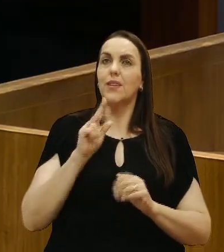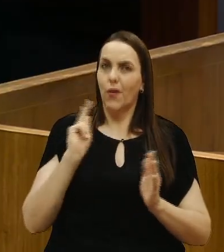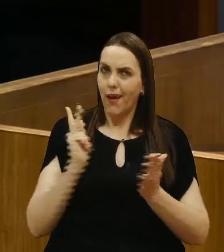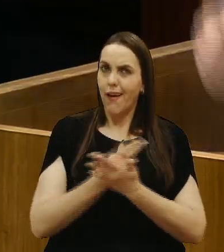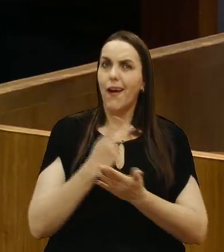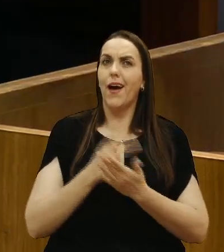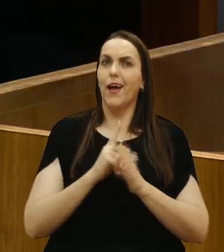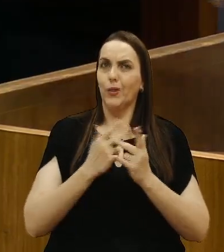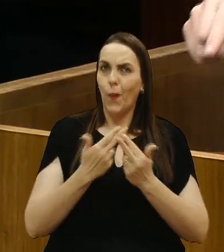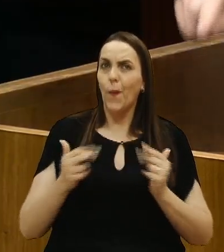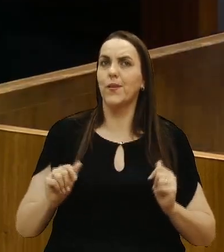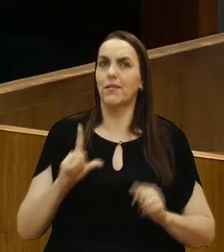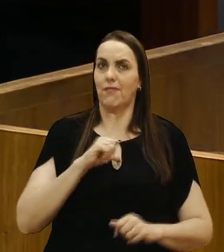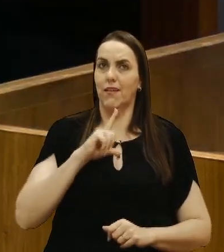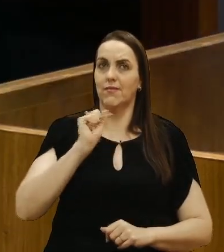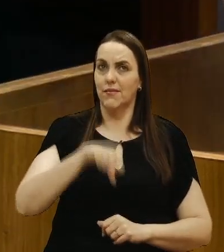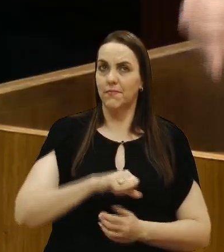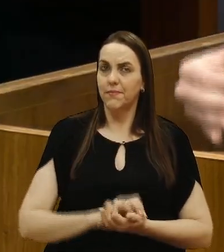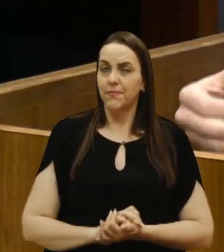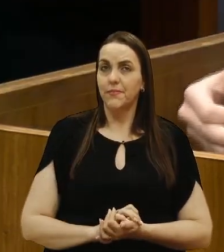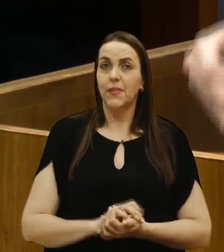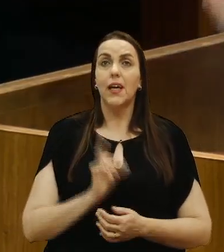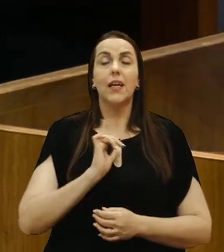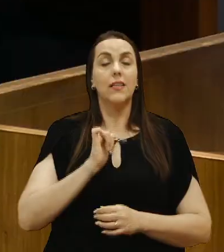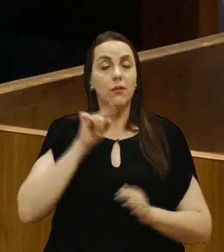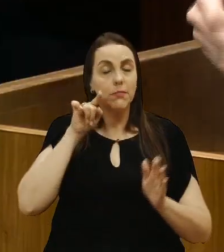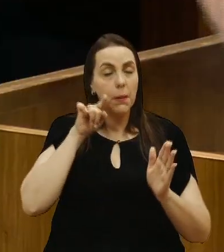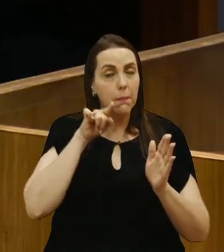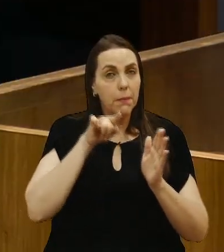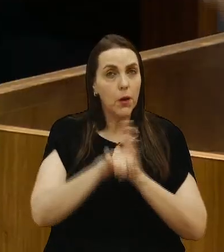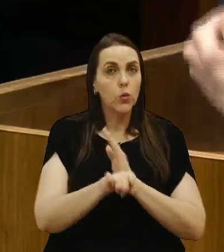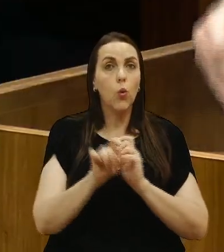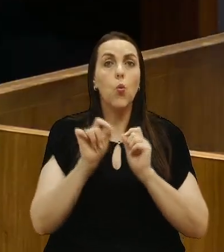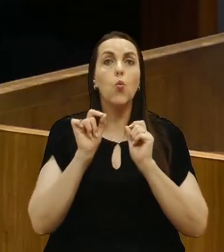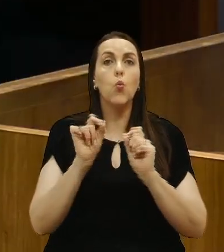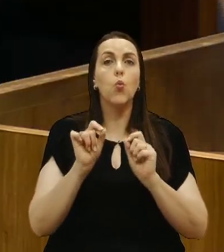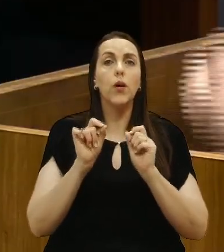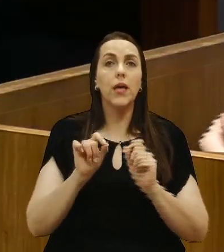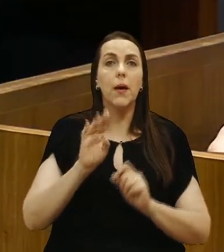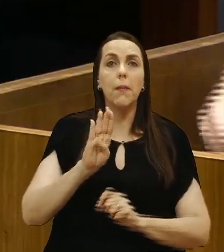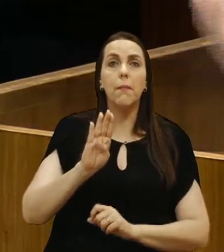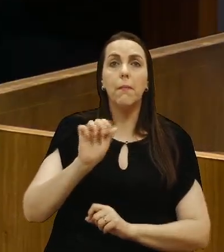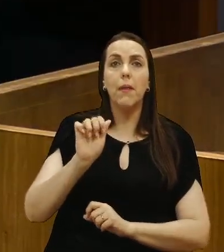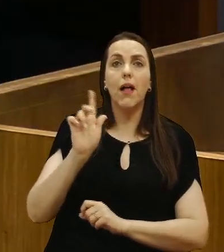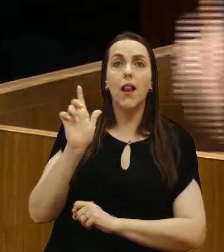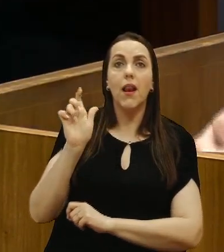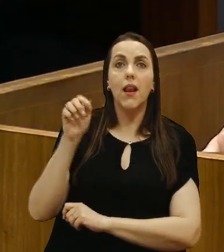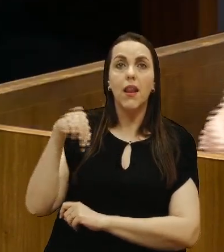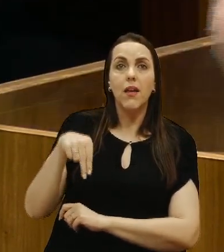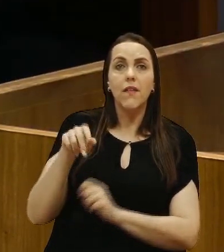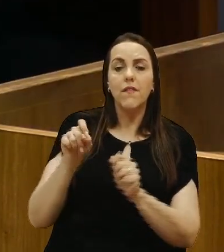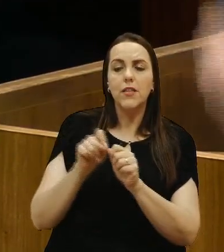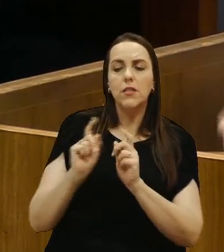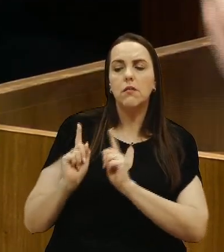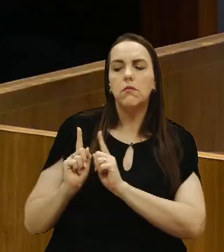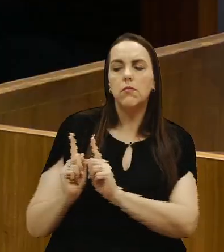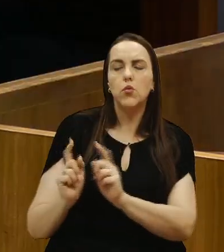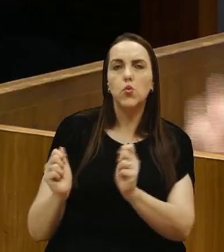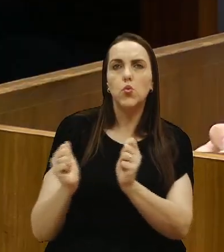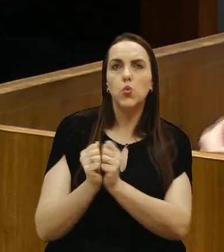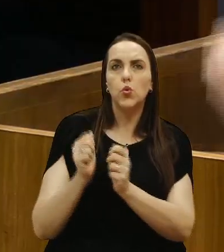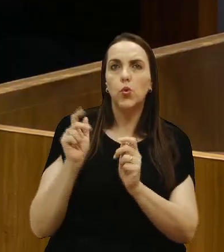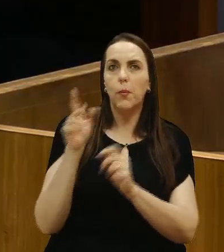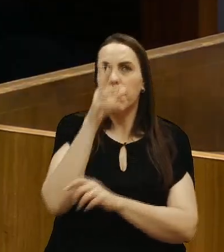não está certo. E fica o questionamento do que o Balém estava fazendo com o prefeito no Rio